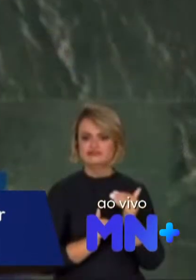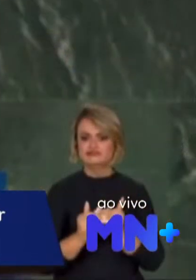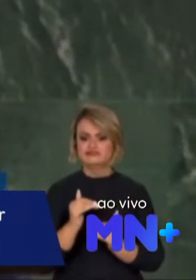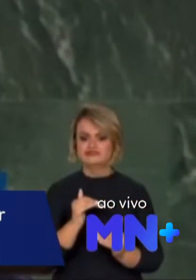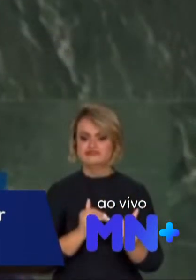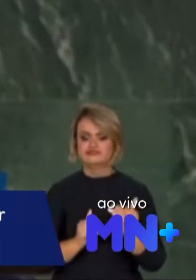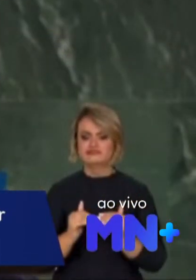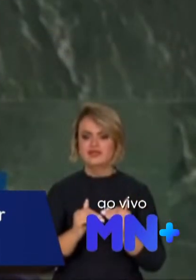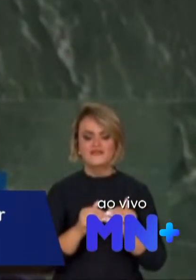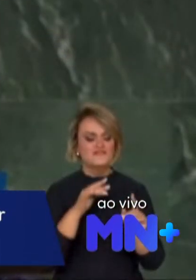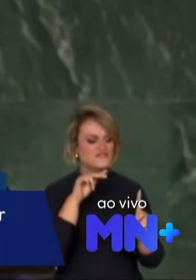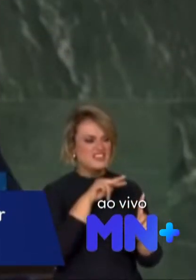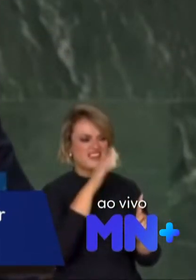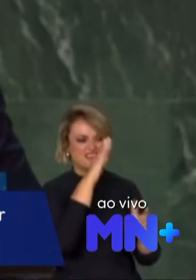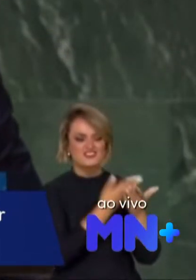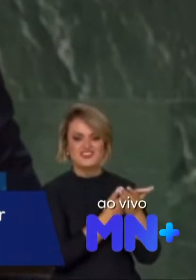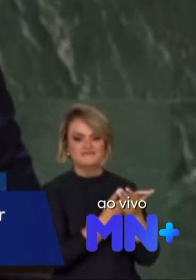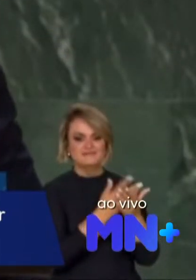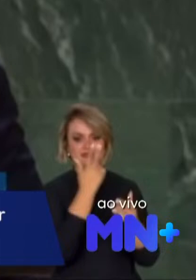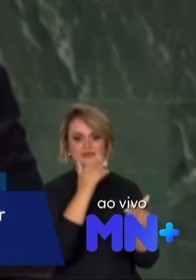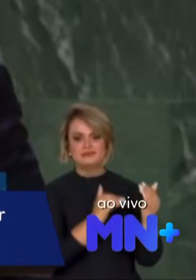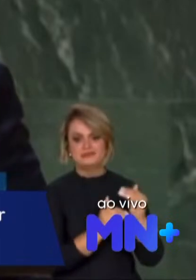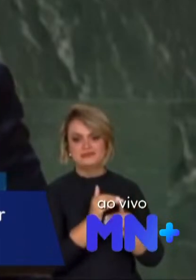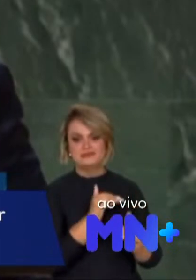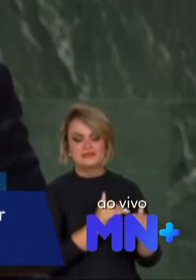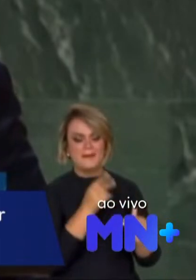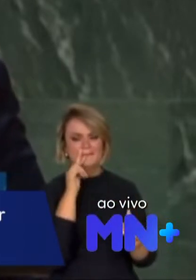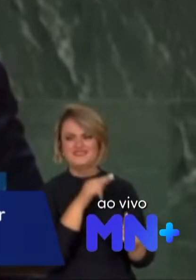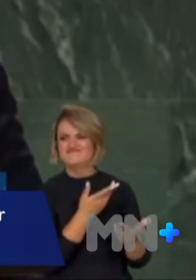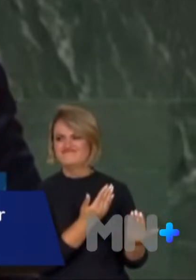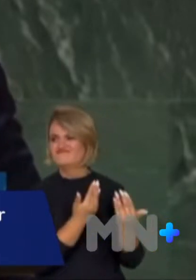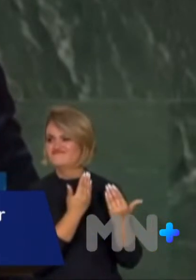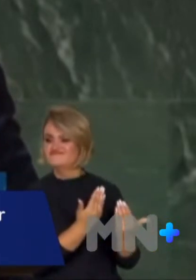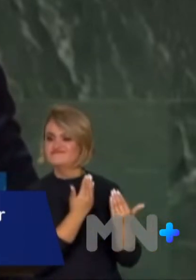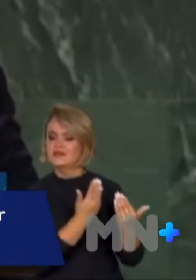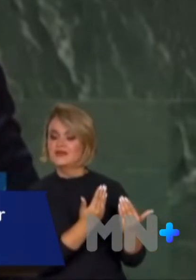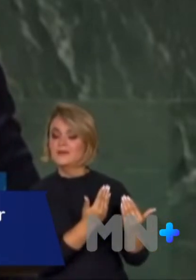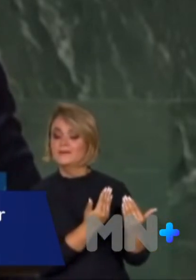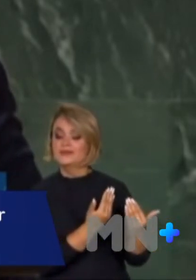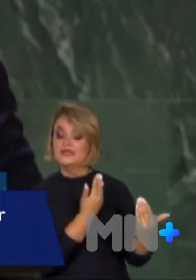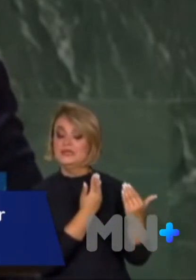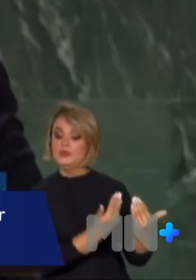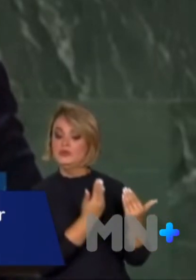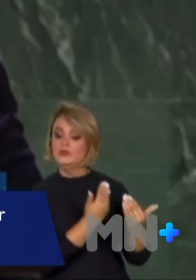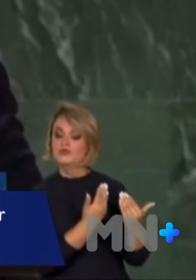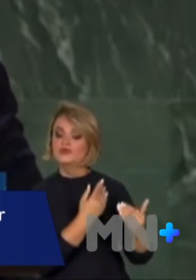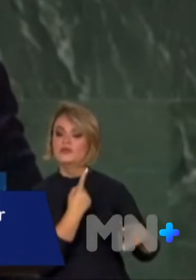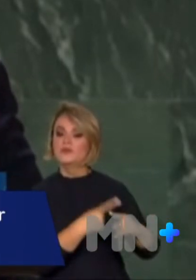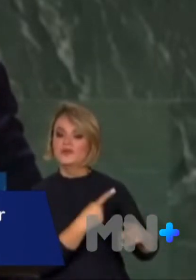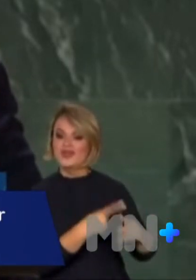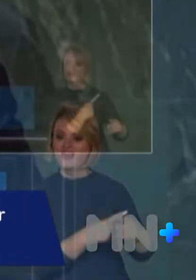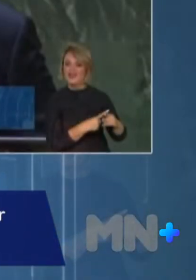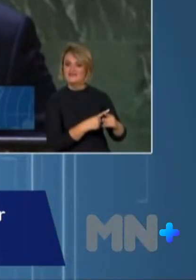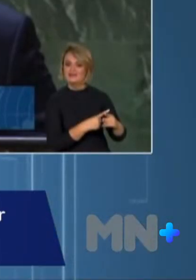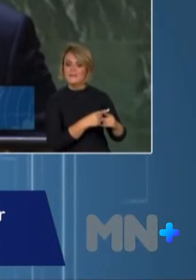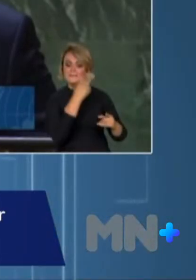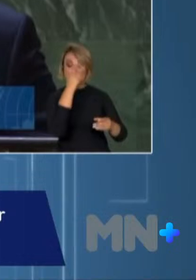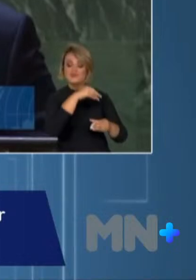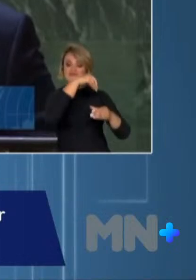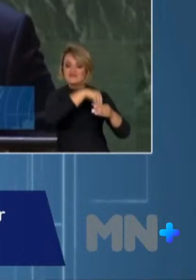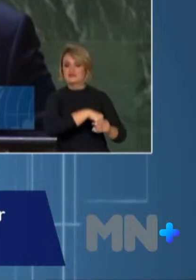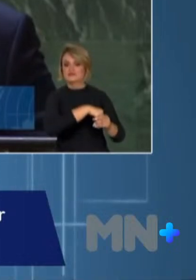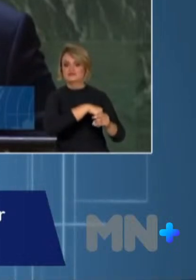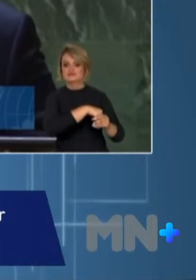criticar a ONU, a criticar o Conselho de Segurança da ONU. O presidente Lula falou de fome, falou de pobreza,